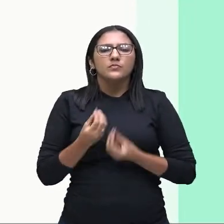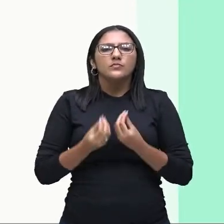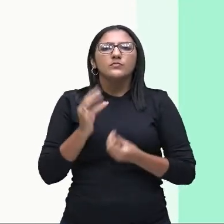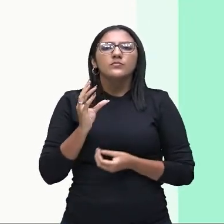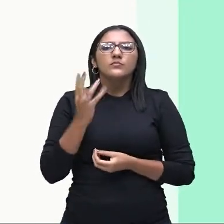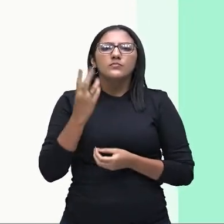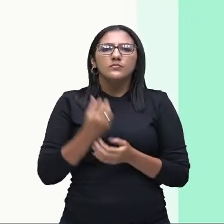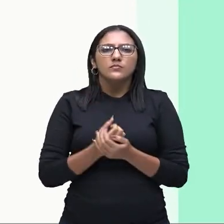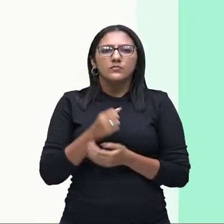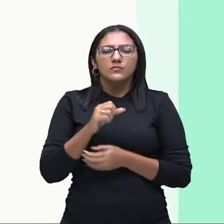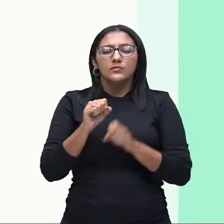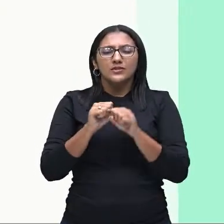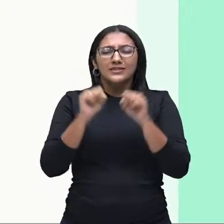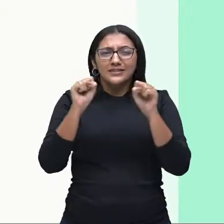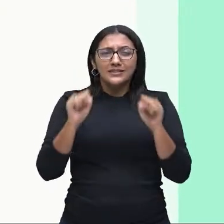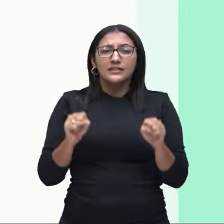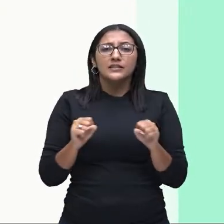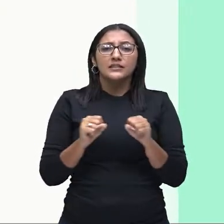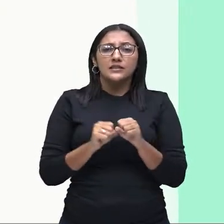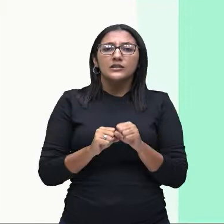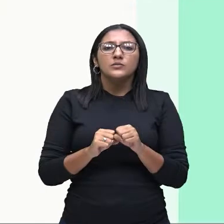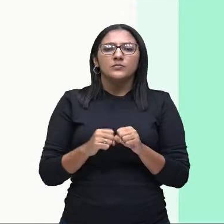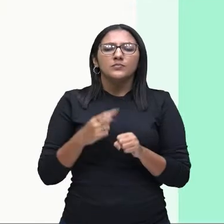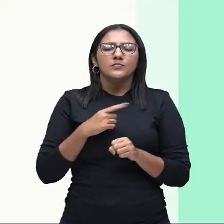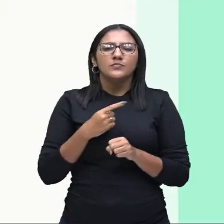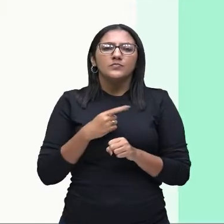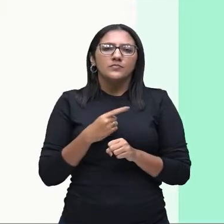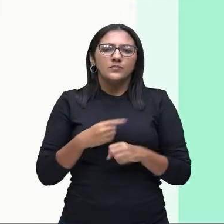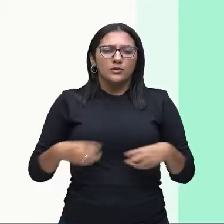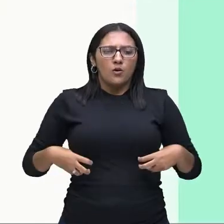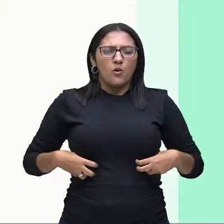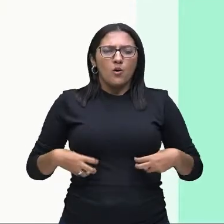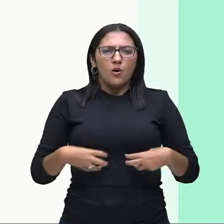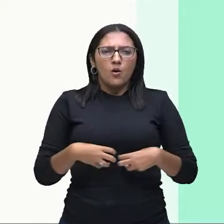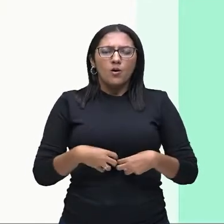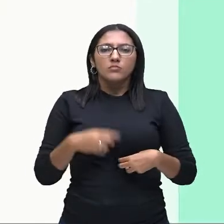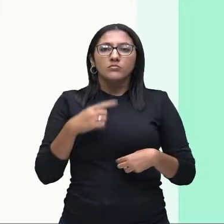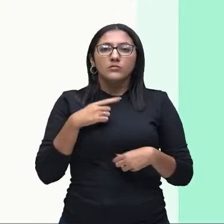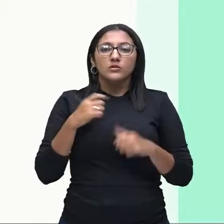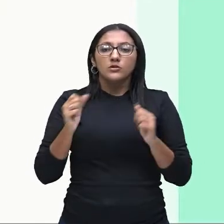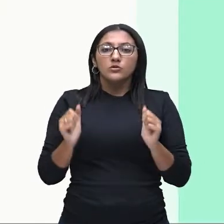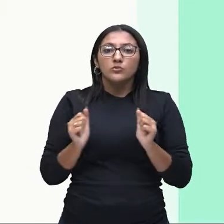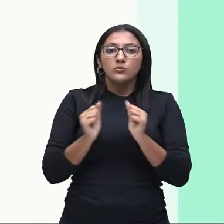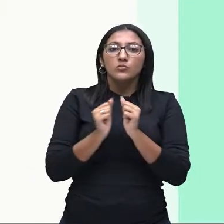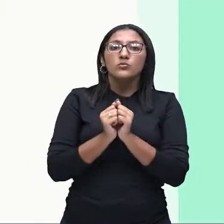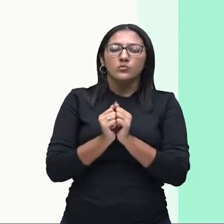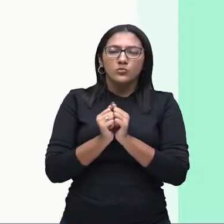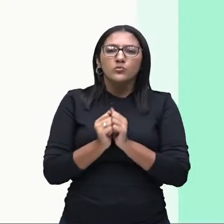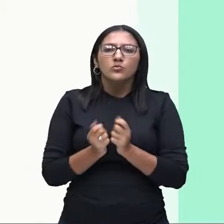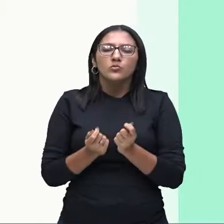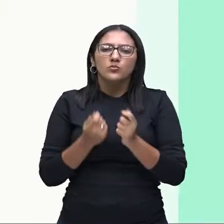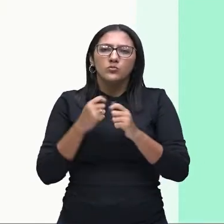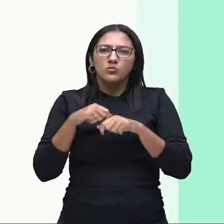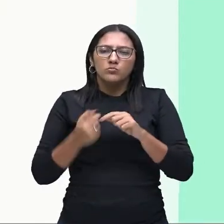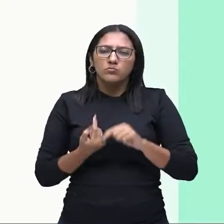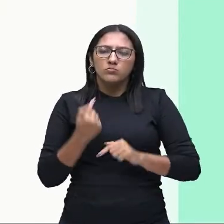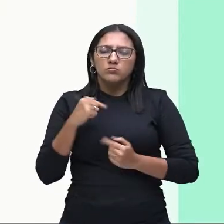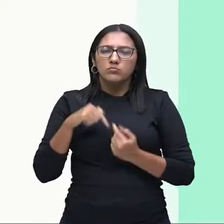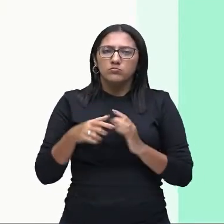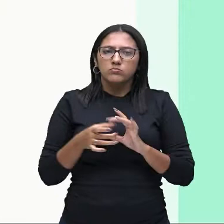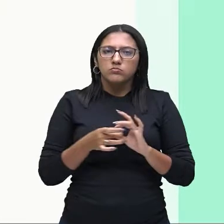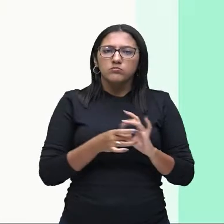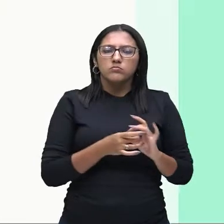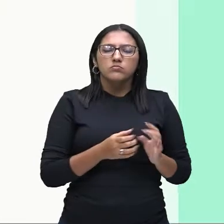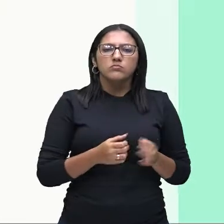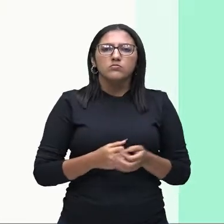de sistemas, que são formados por órgãos que atuam juntos para desempenhar uma função. Eu